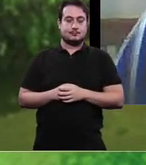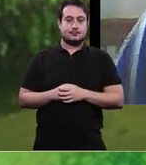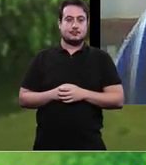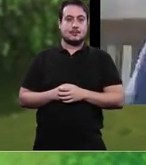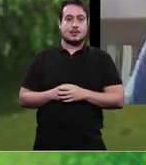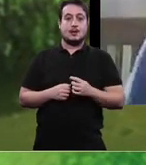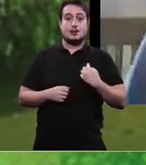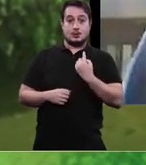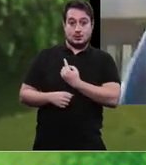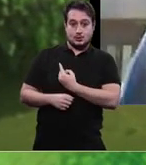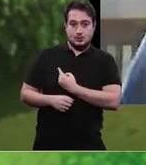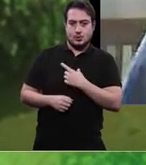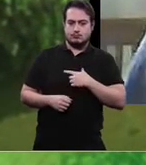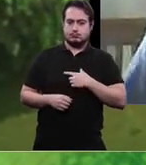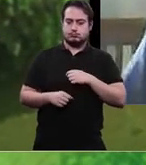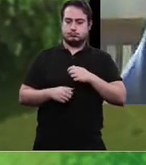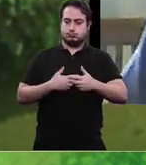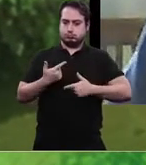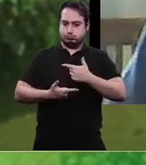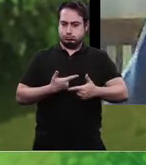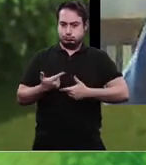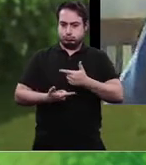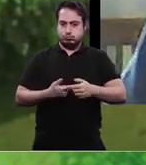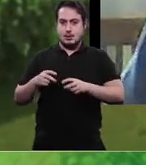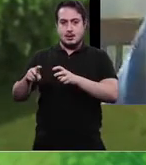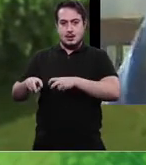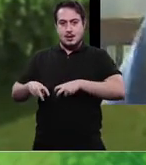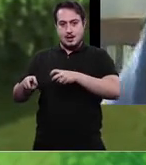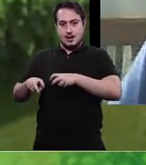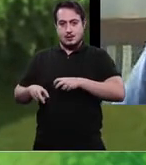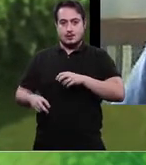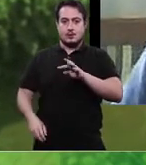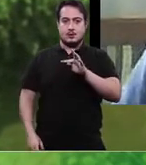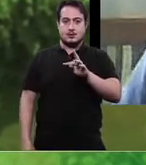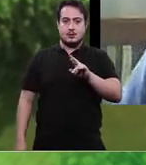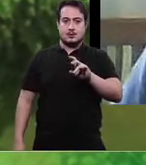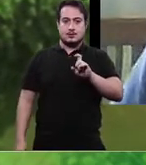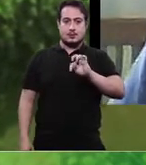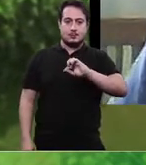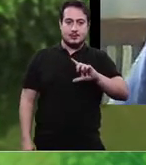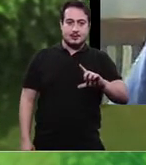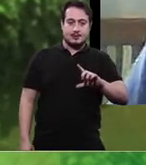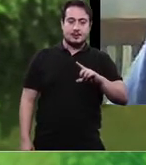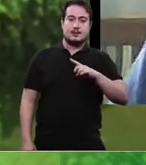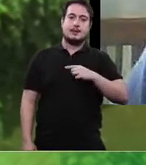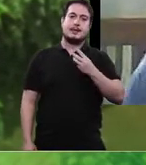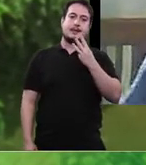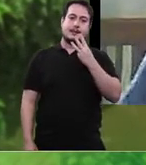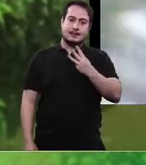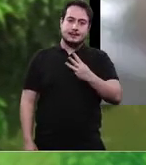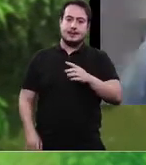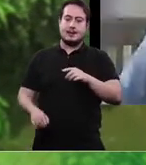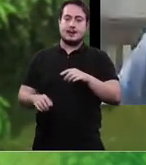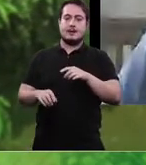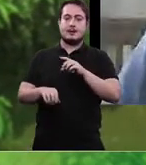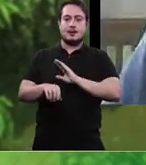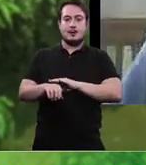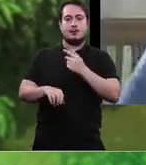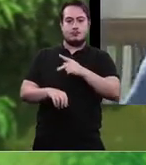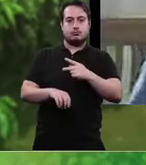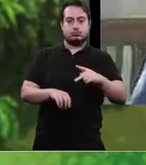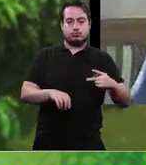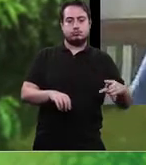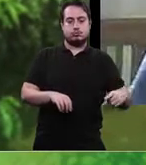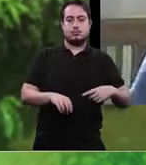Somos muito eficientes na agricultura tropical, outro que tem 3 safras por ano, não tem outro